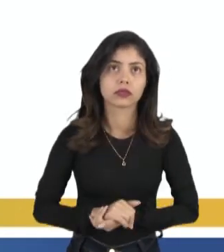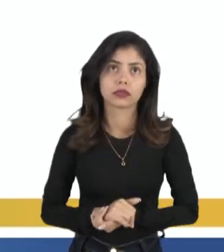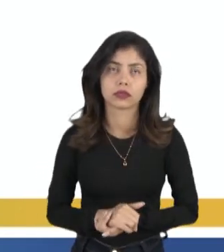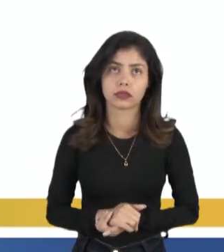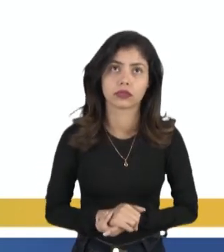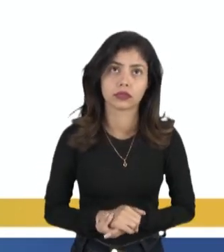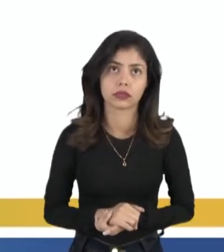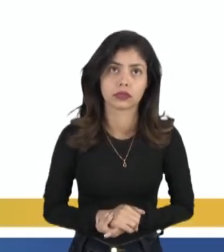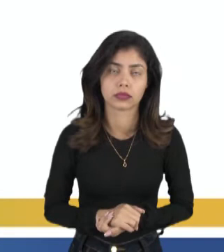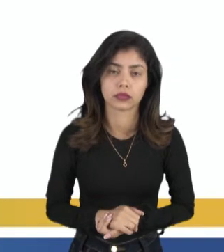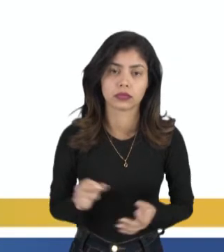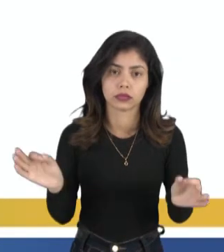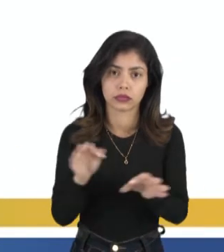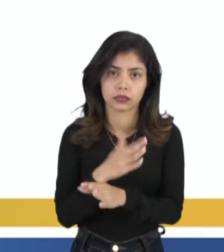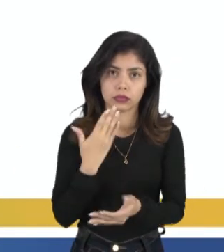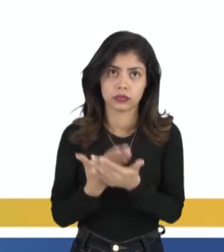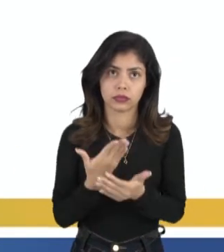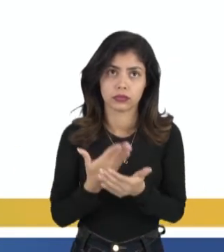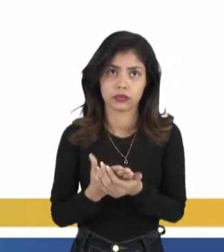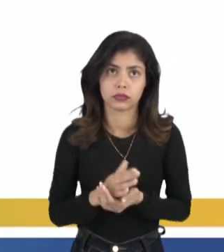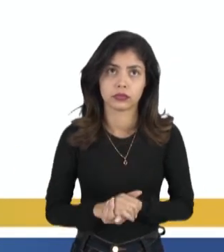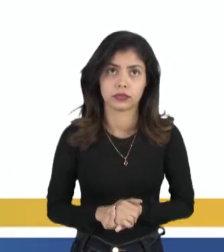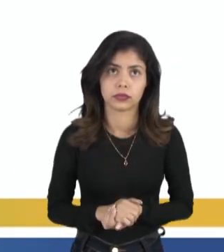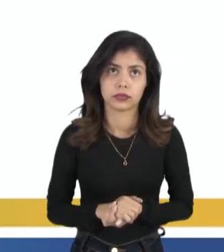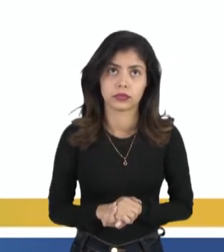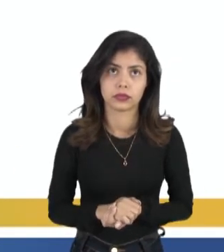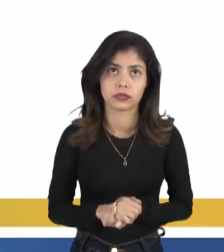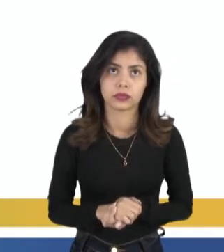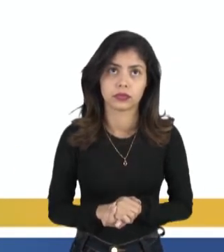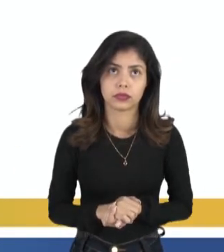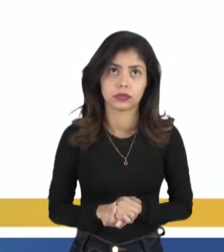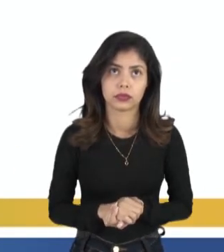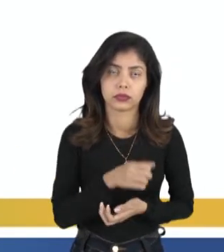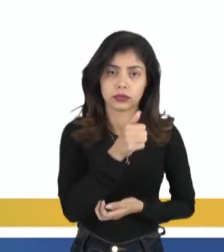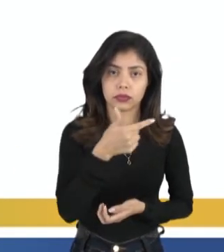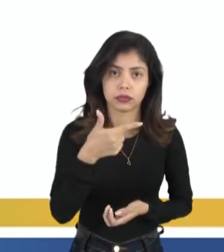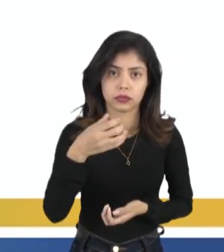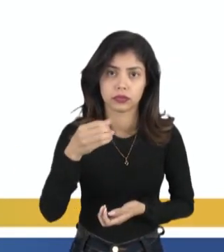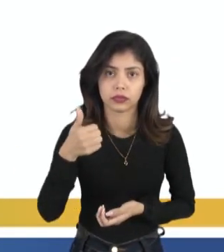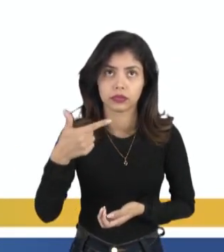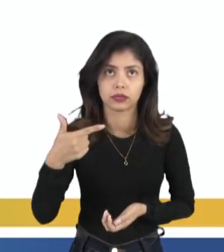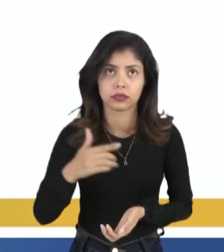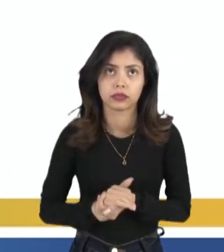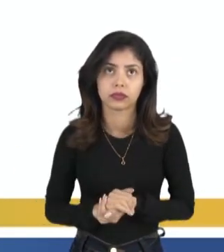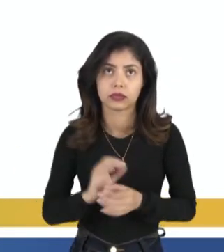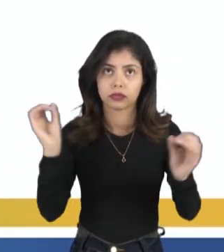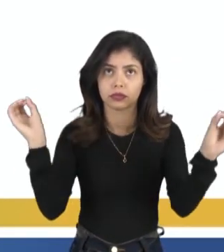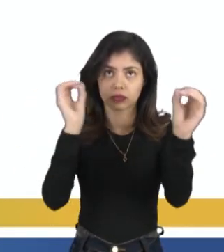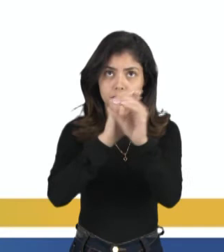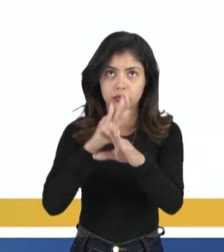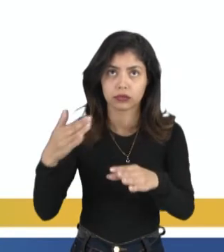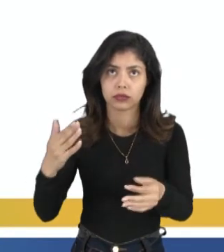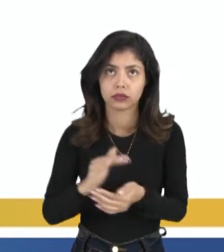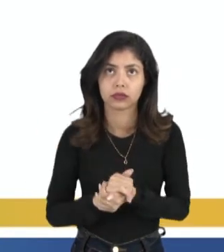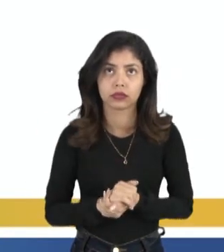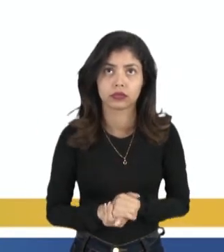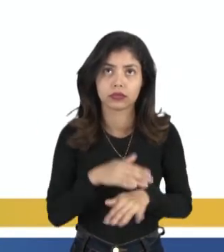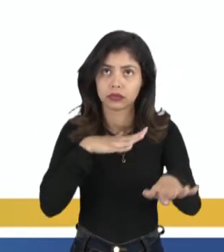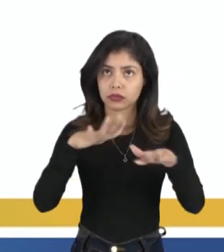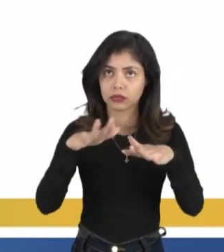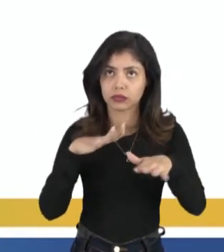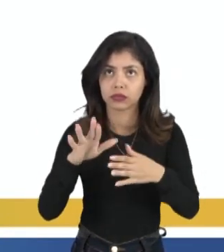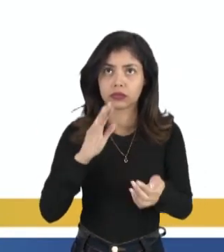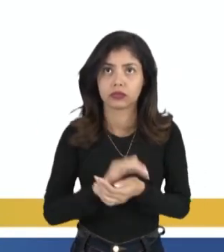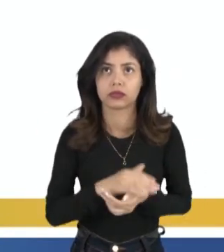e vamos terminar a nossa aula aí, tá? Então vamos ver. Questão de 2012, ó. Os eclipses ocorrem quando um astro, na